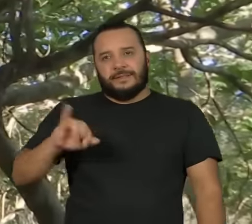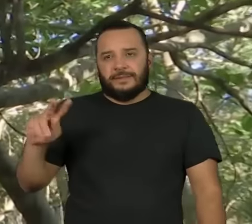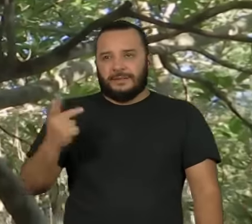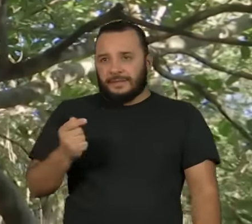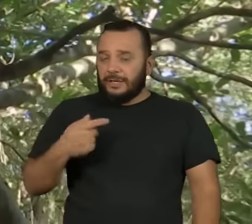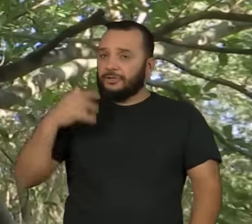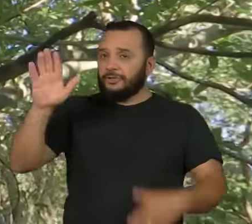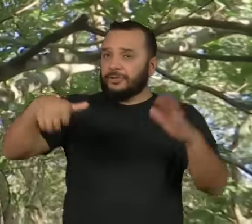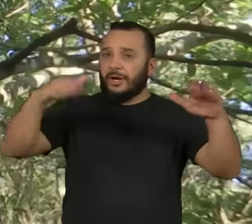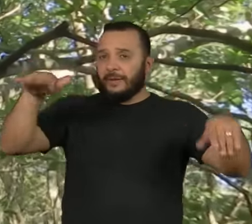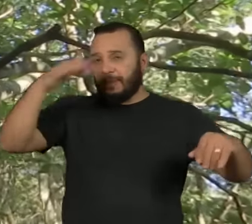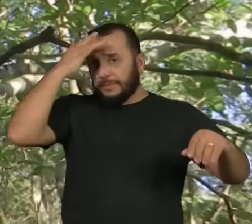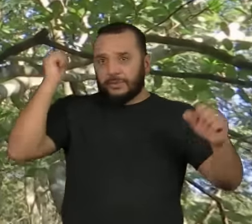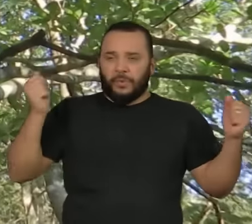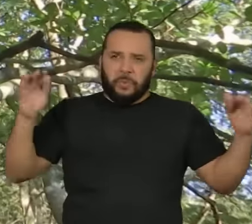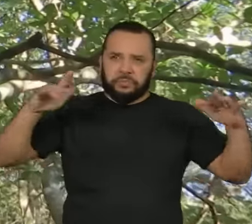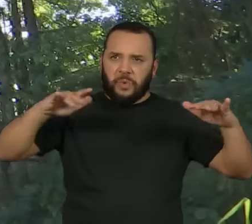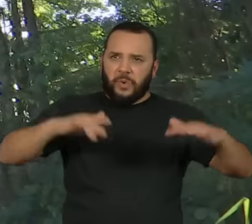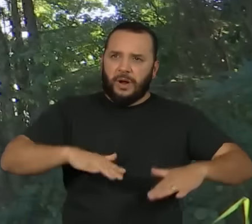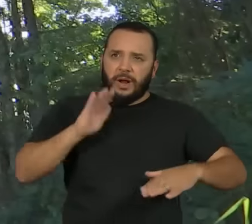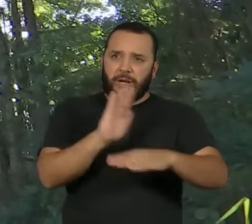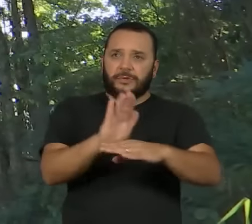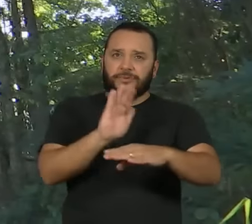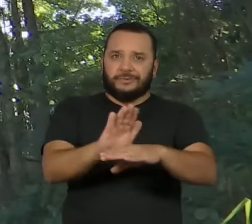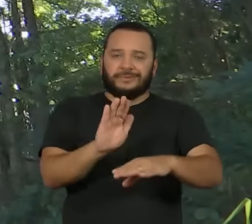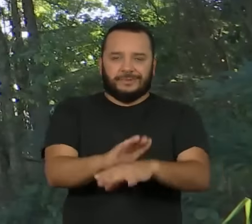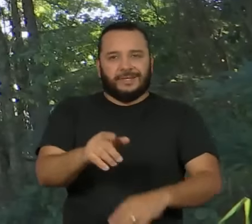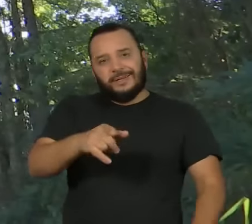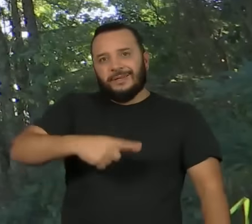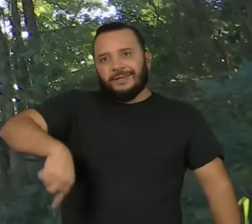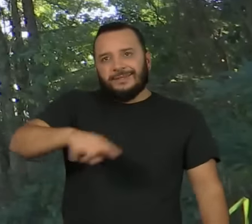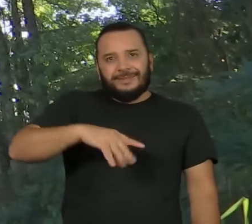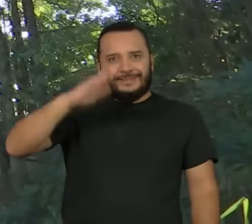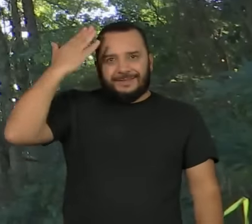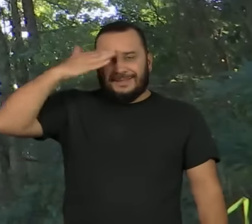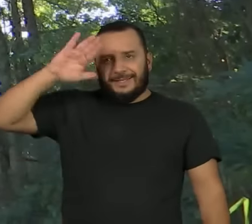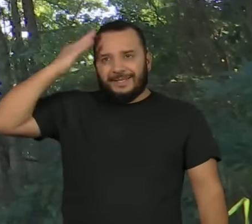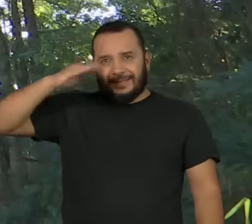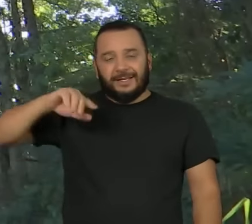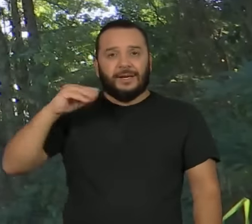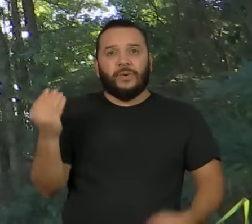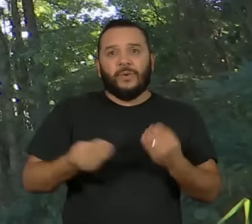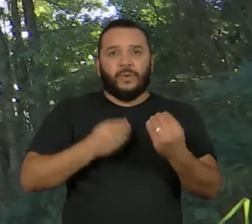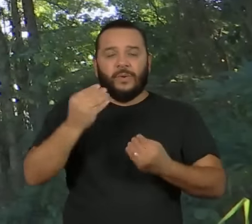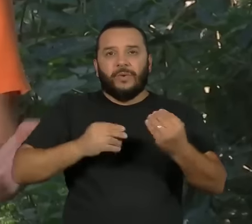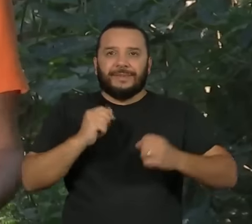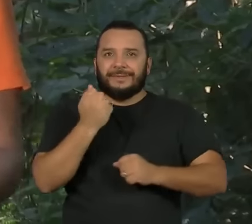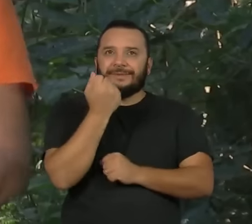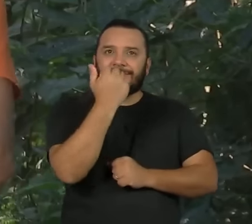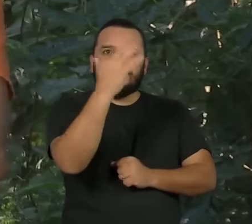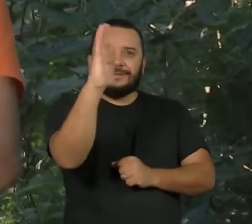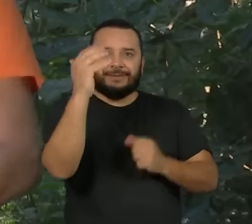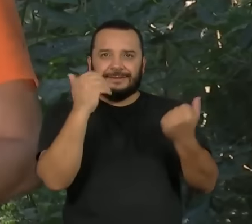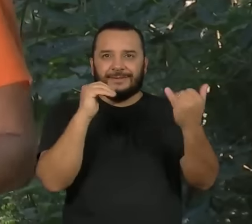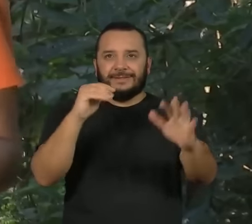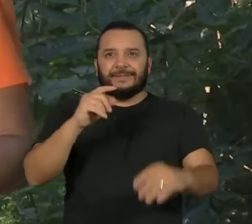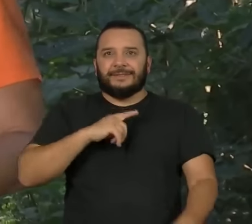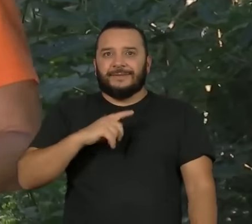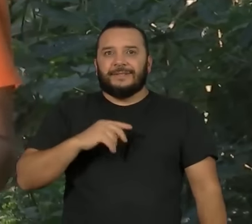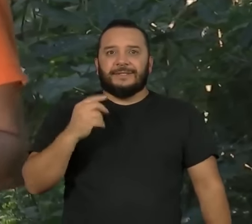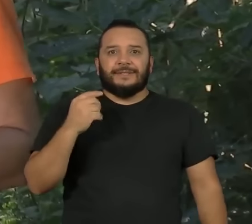comunidade para perto, para eles entenderem essa releitura de natureza. Foram 128 mil